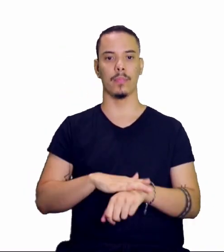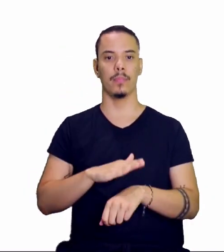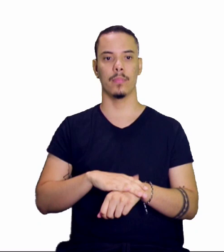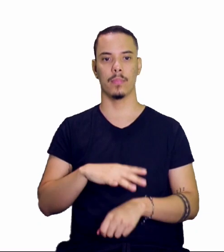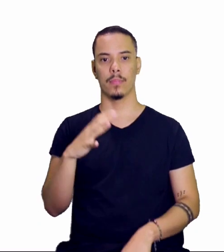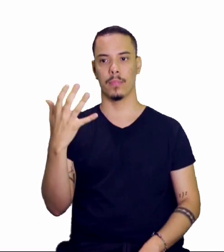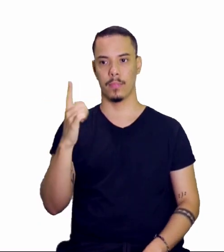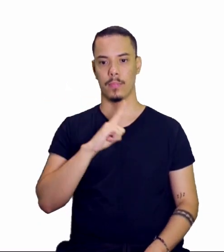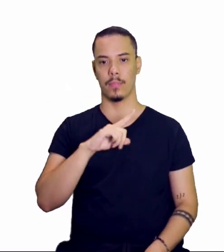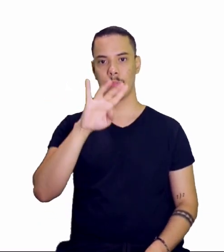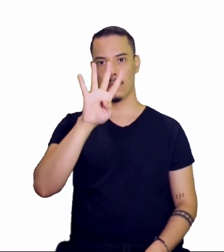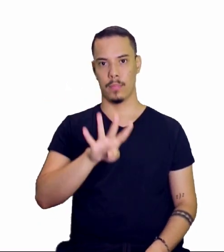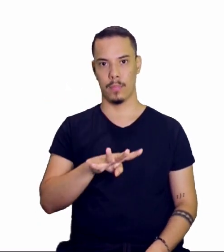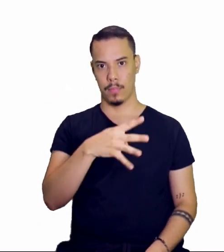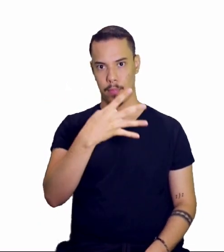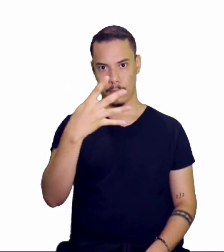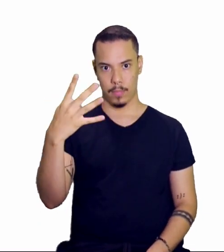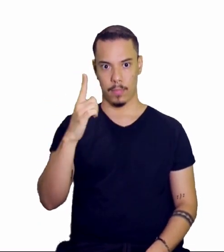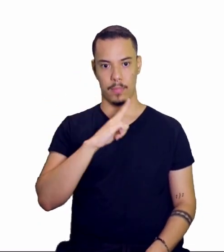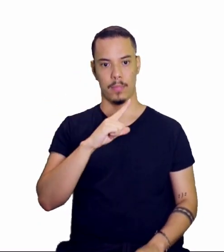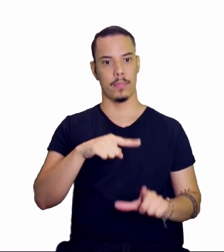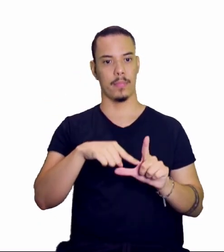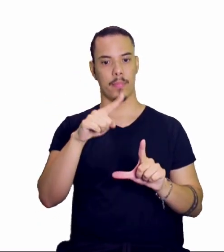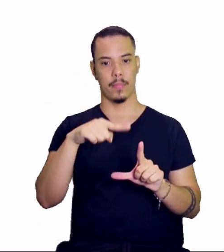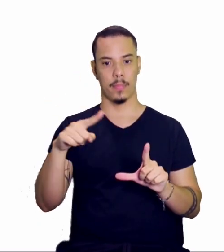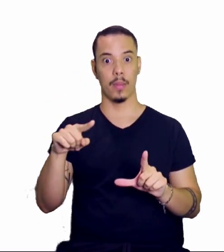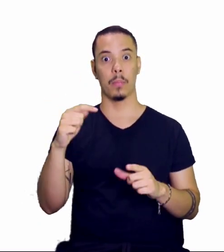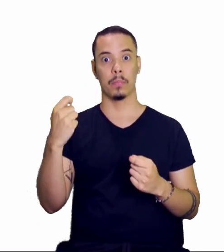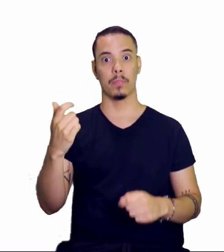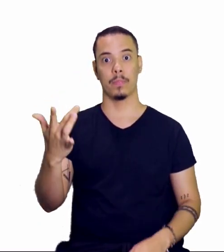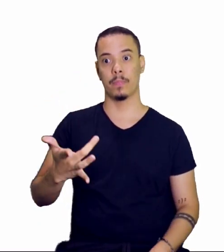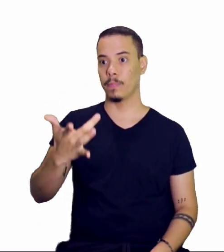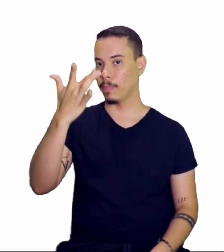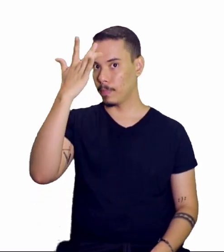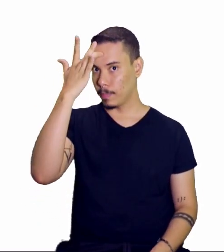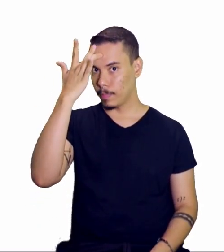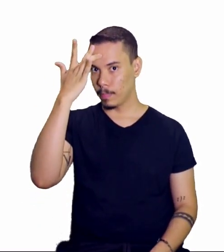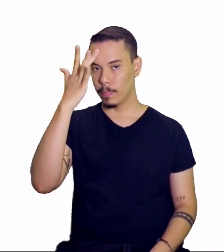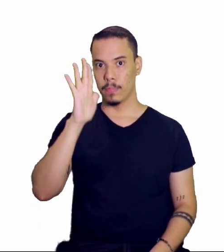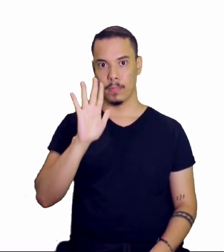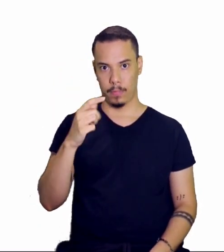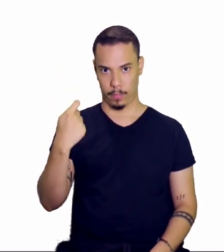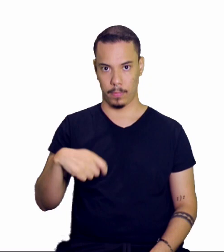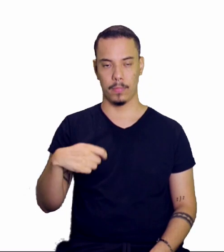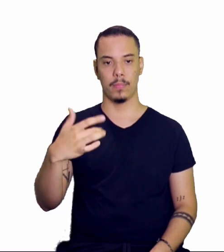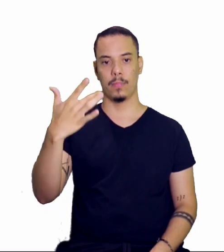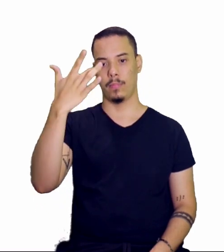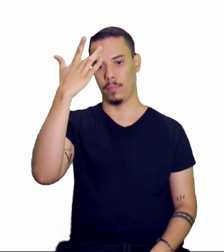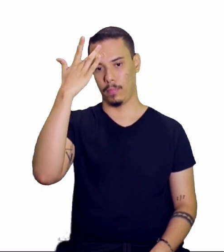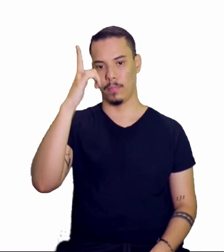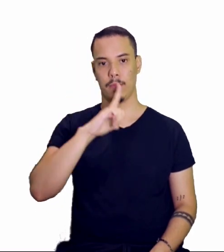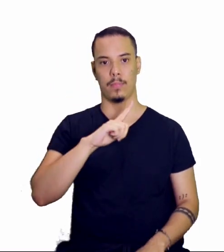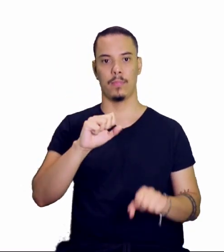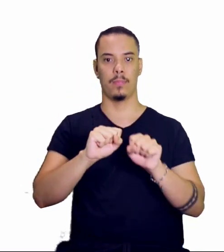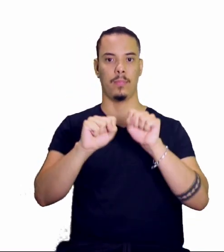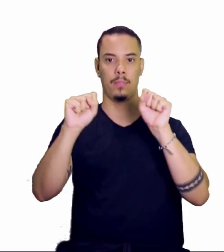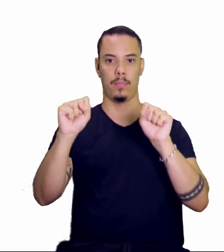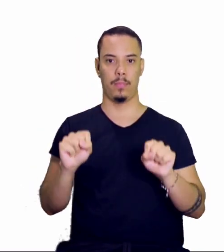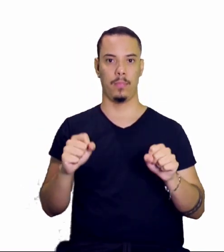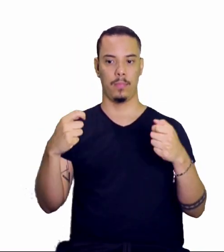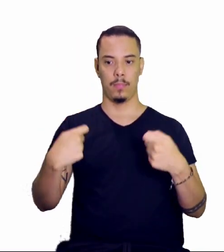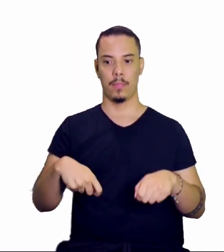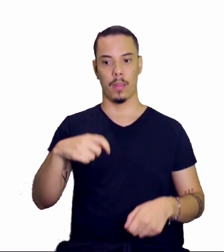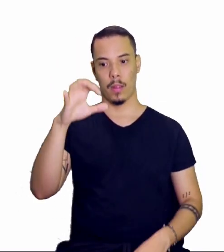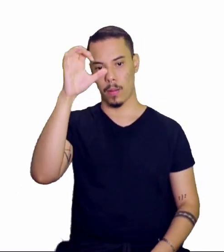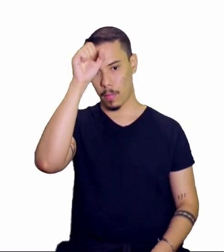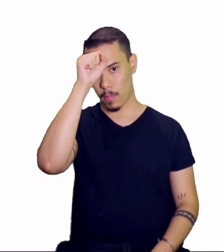tem a tabelinha. A gente tem o gráficozinho das setinhas, né? Tem que decorar, né? Aí não tem jeito de ter um sisteminha igual aquele para aprender. Lá